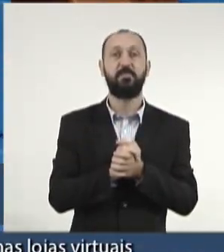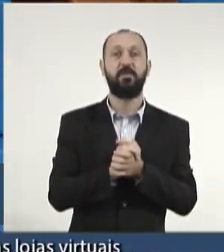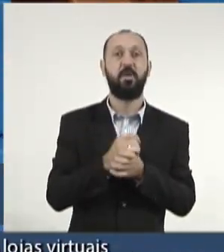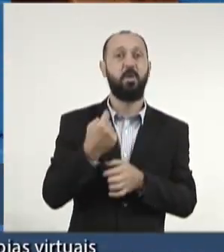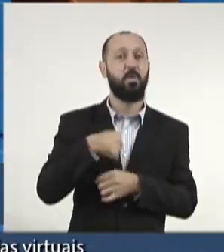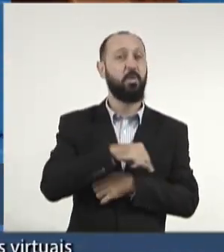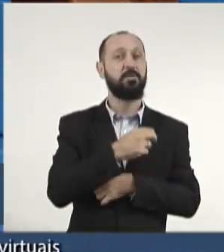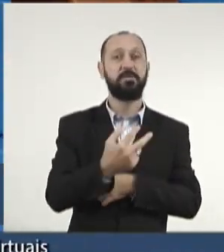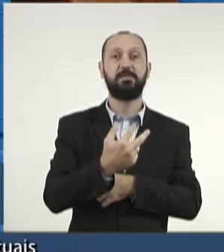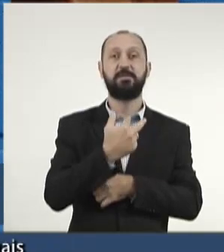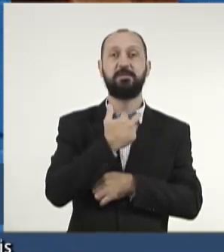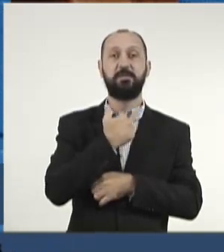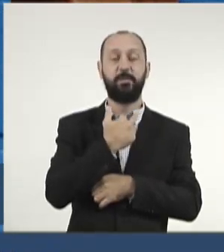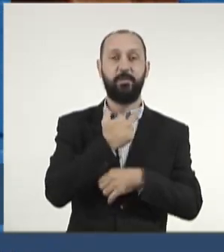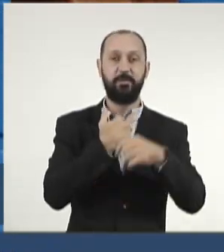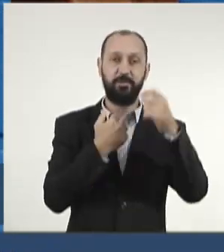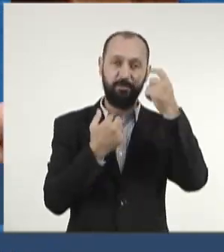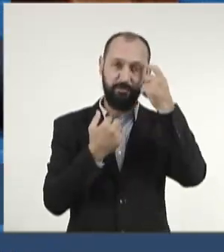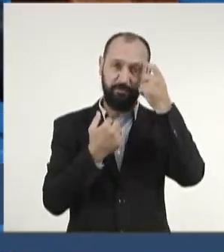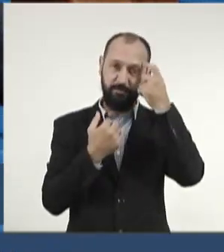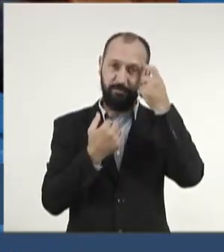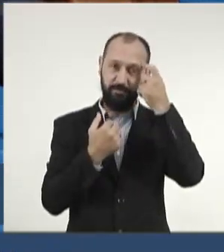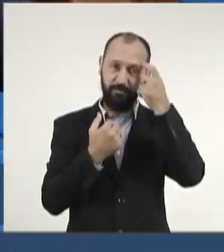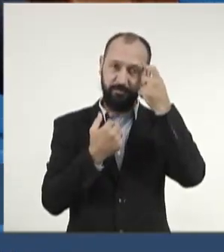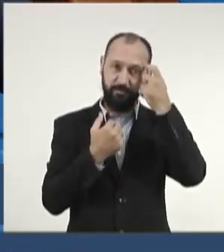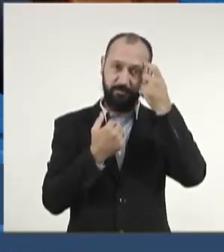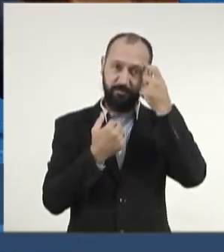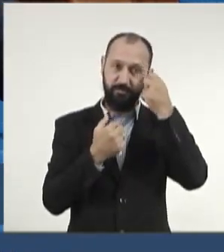não podemos